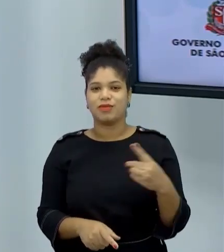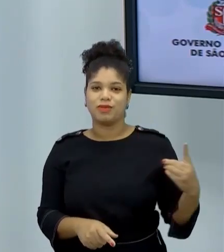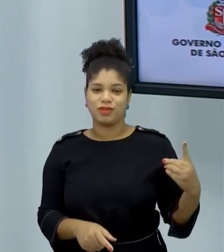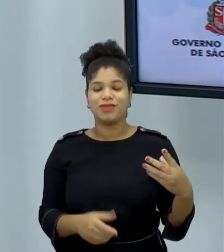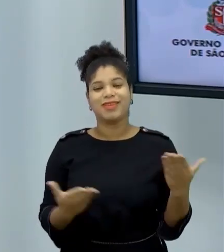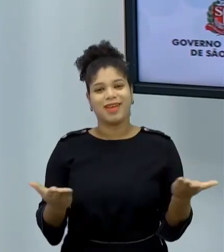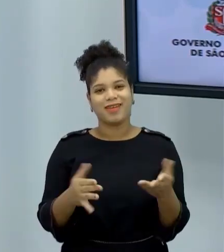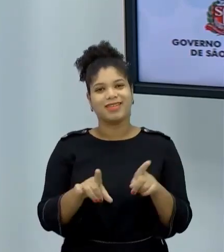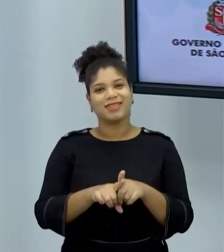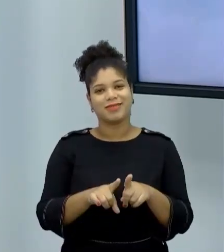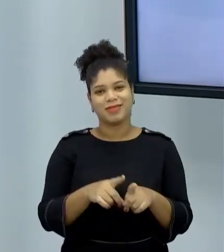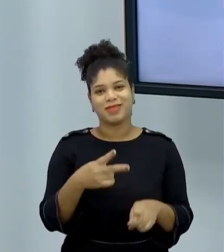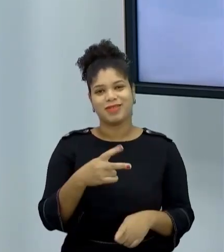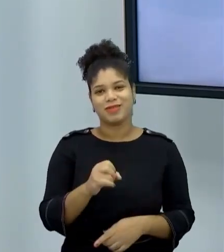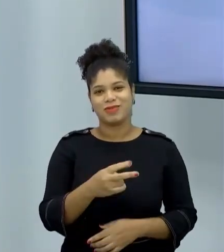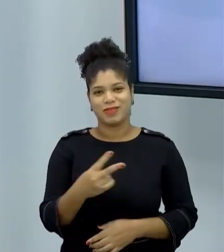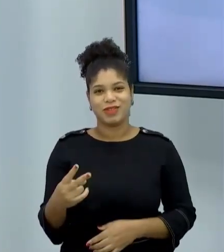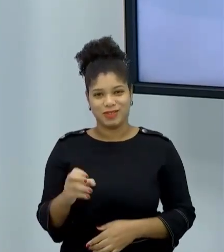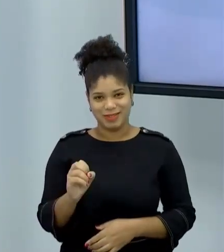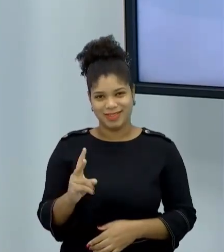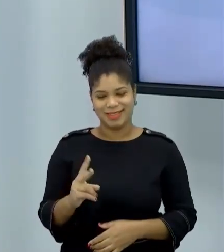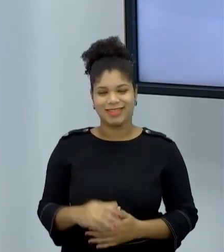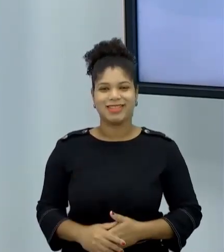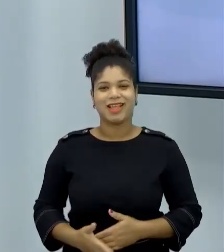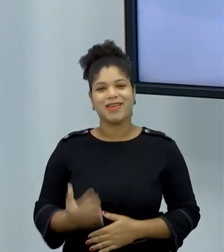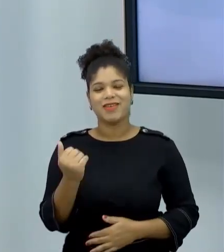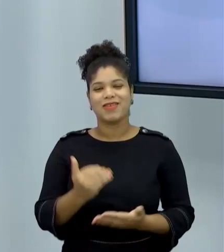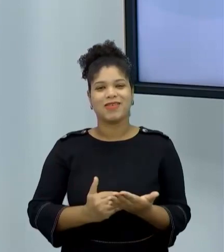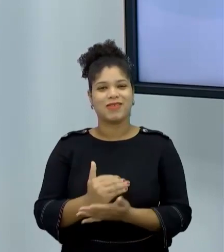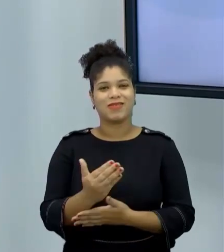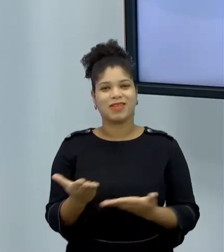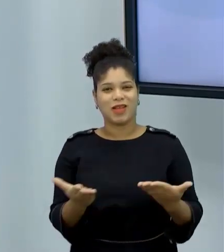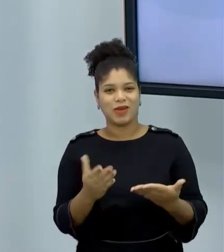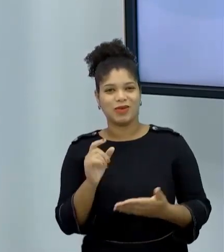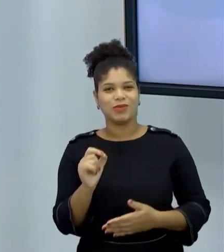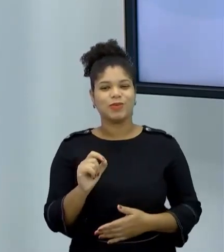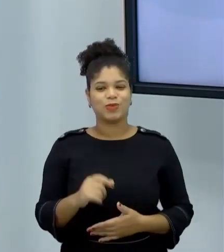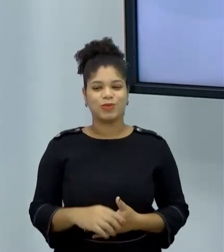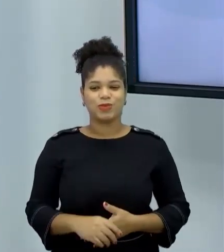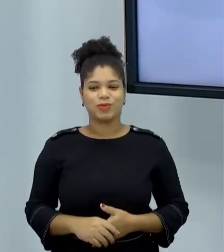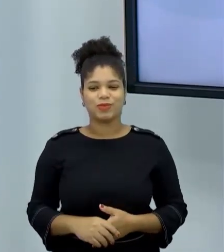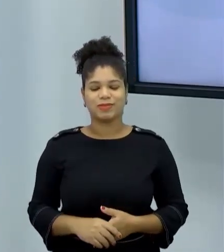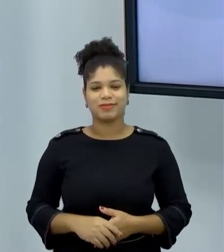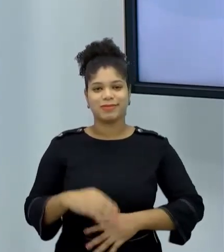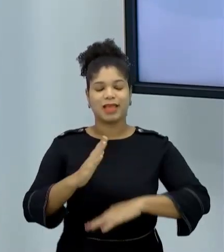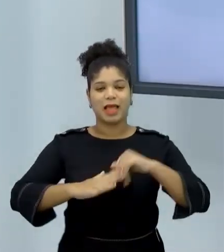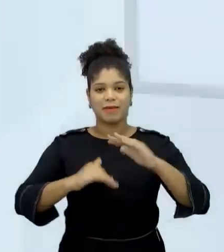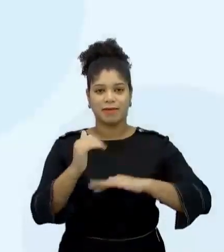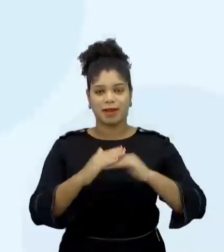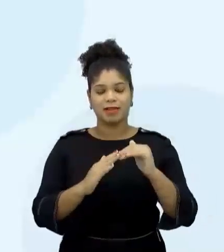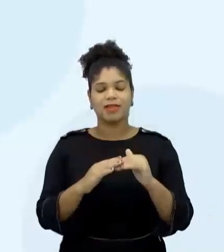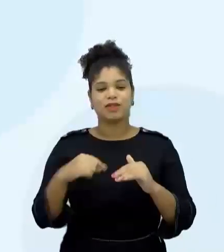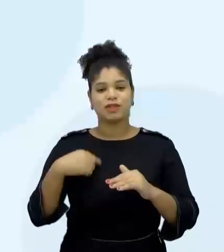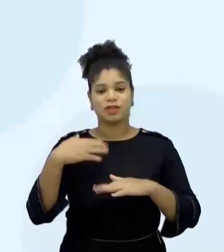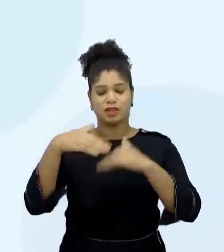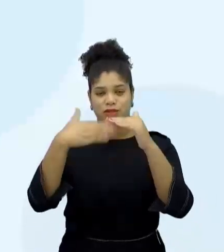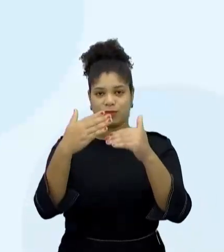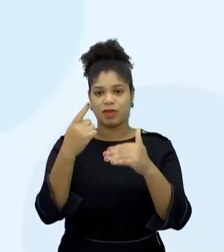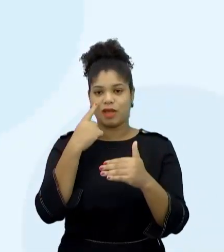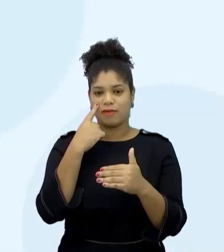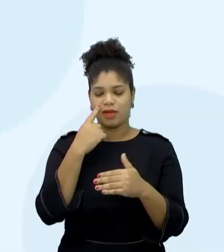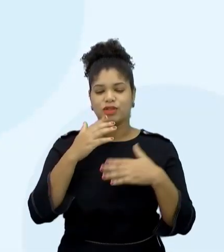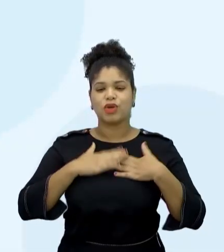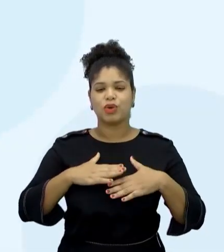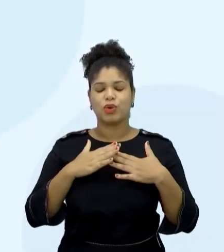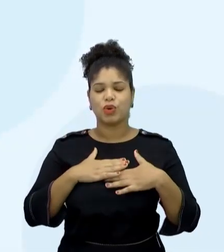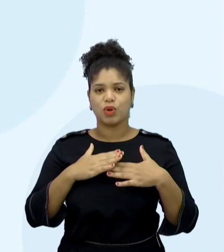acontecem aqui também, tá bom? Bom, primeiro vamos começar aí, dentro da habilidade que a gente está desenvolvendo, vamos ver com calma